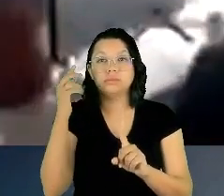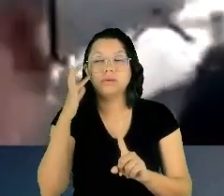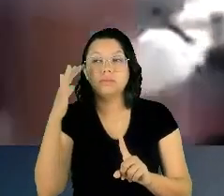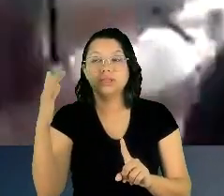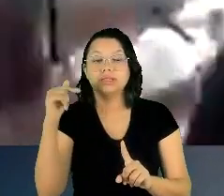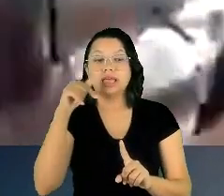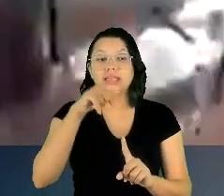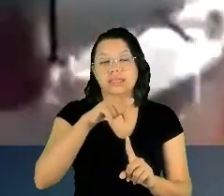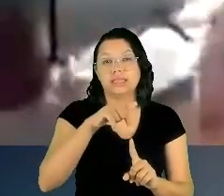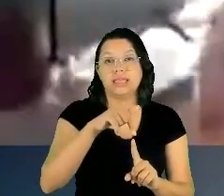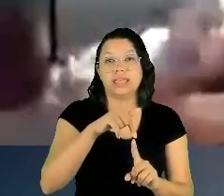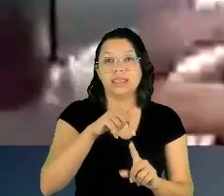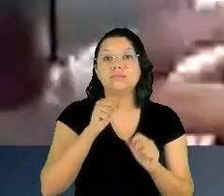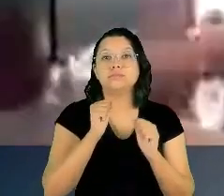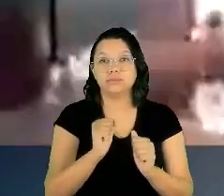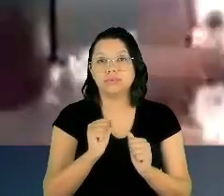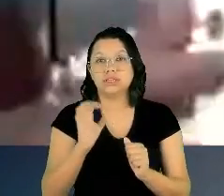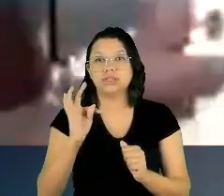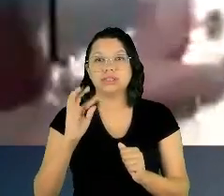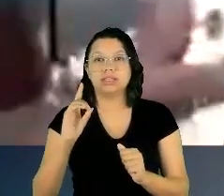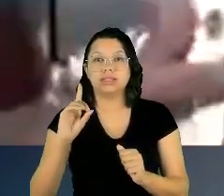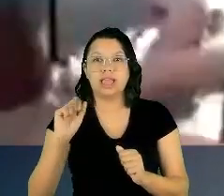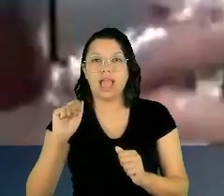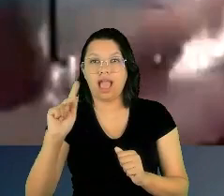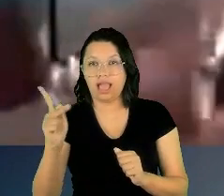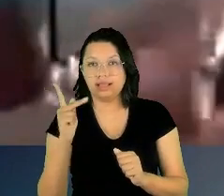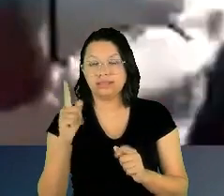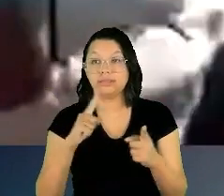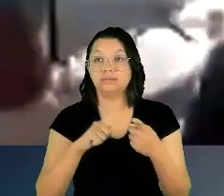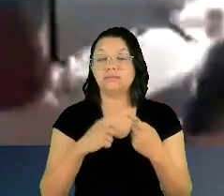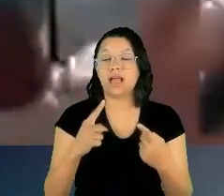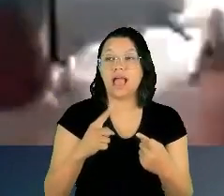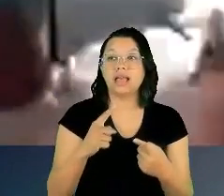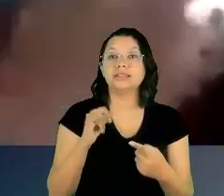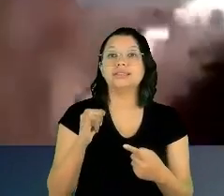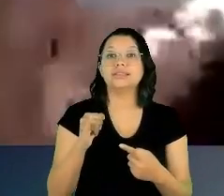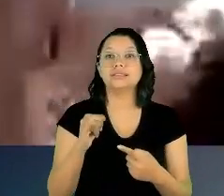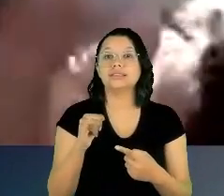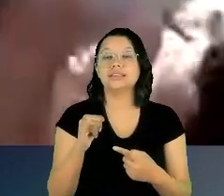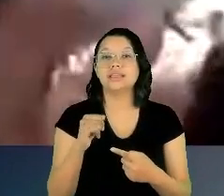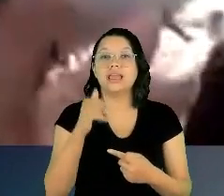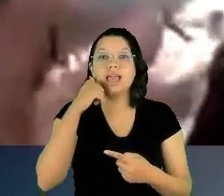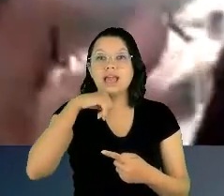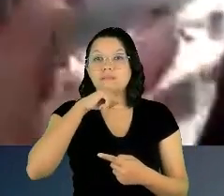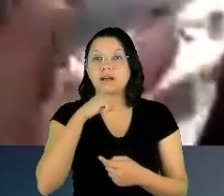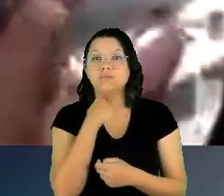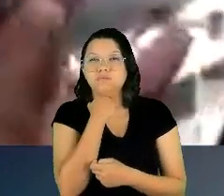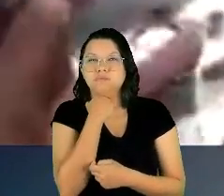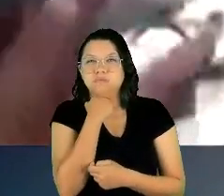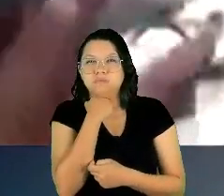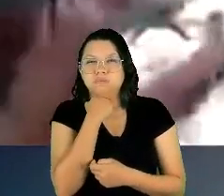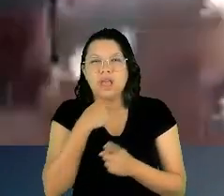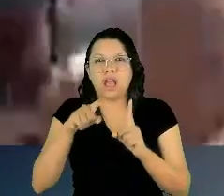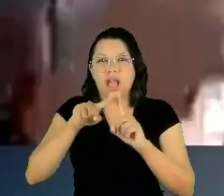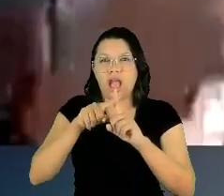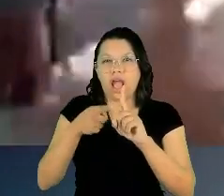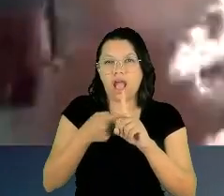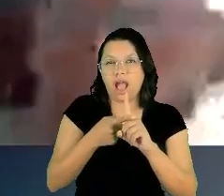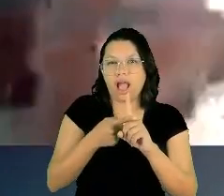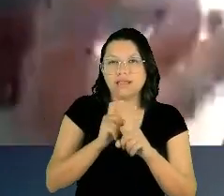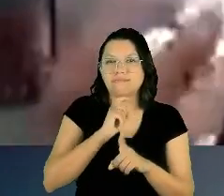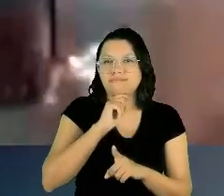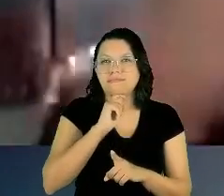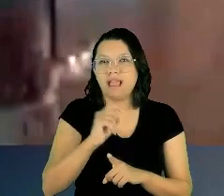estranho pensar que isso aumente a chance do seu filho ter TDAH. Mas se a mãe passou por estresse durante a gravidez,